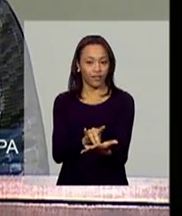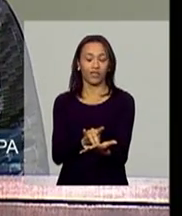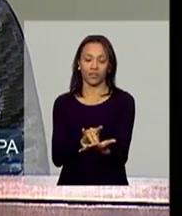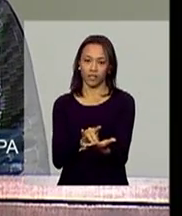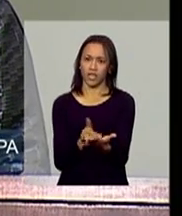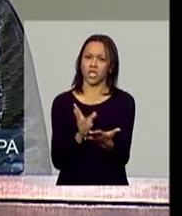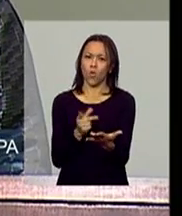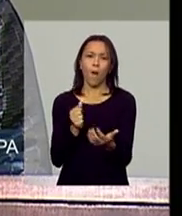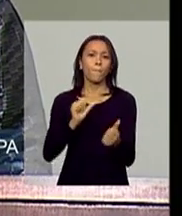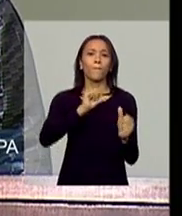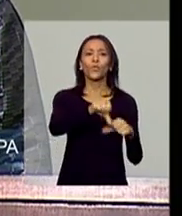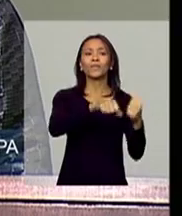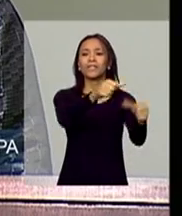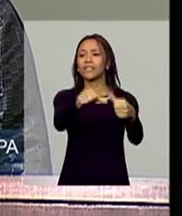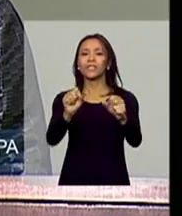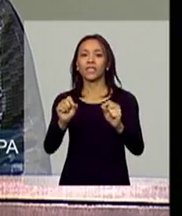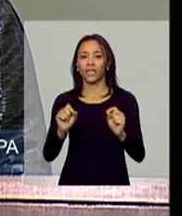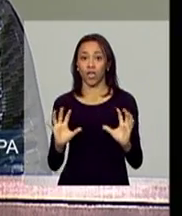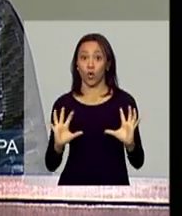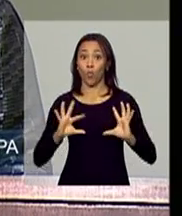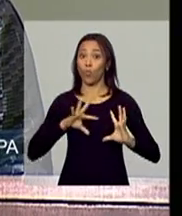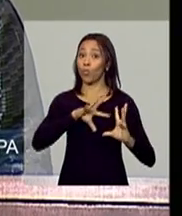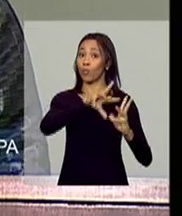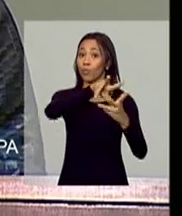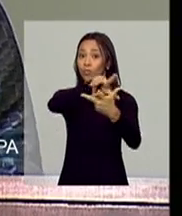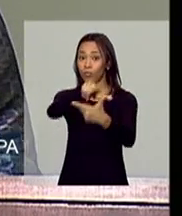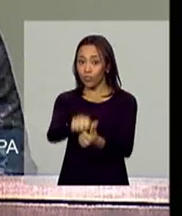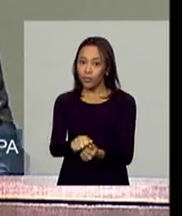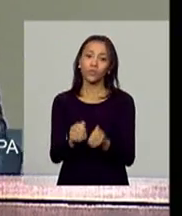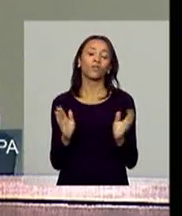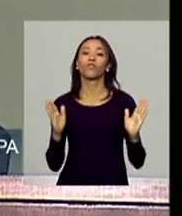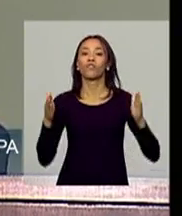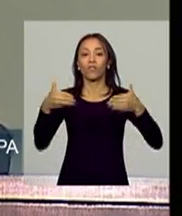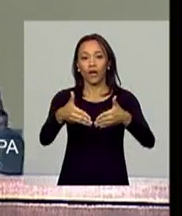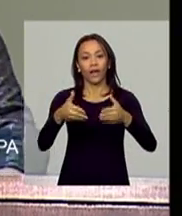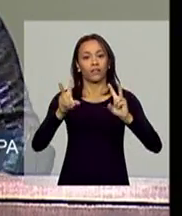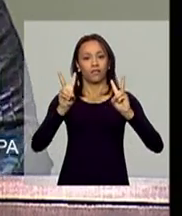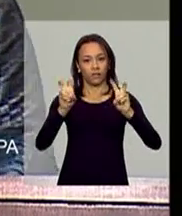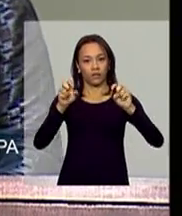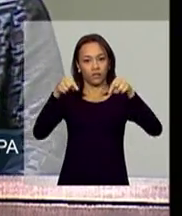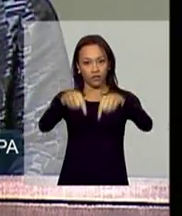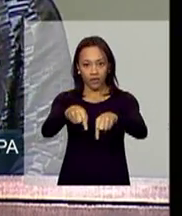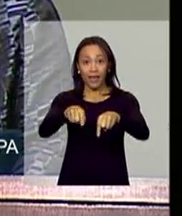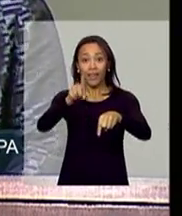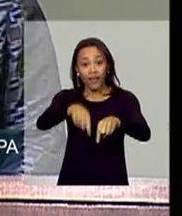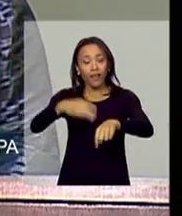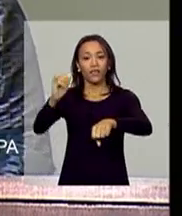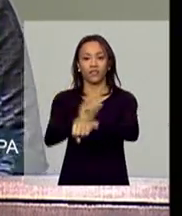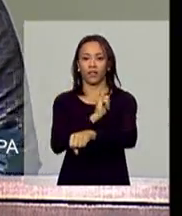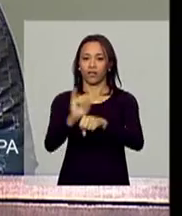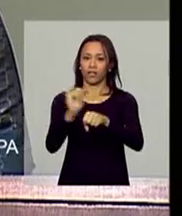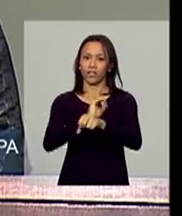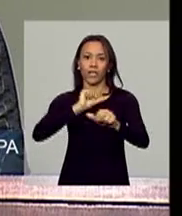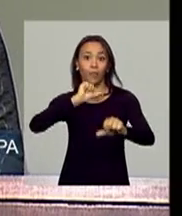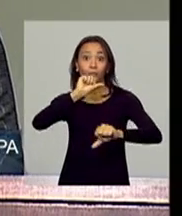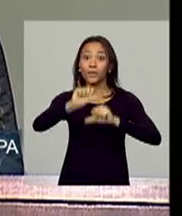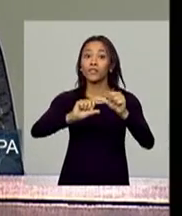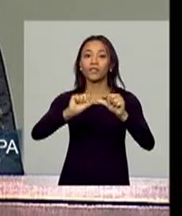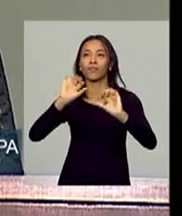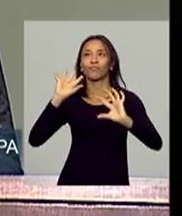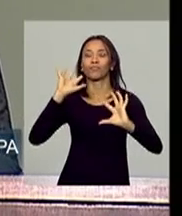do engajamento da comunidade mundial em torno dessa questão estratégica que é a mudança do